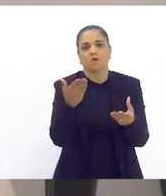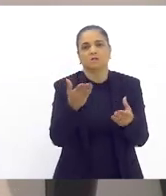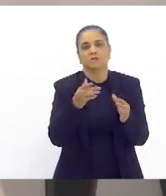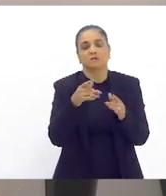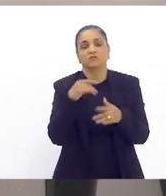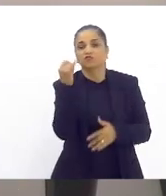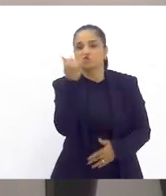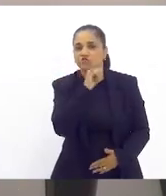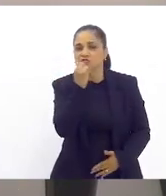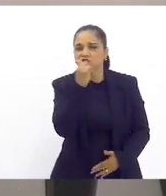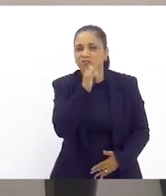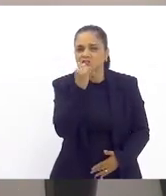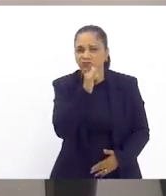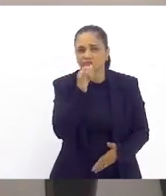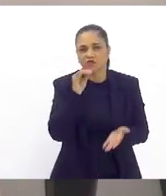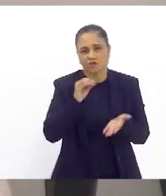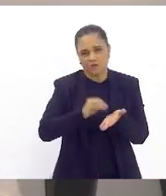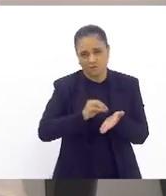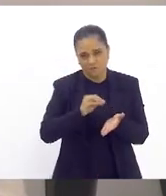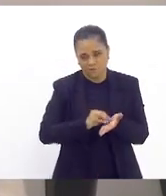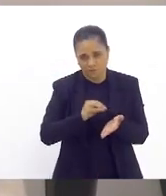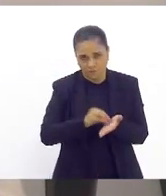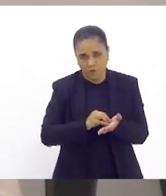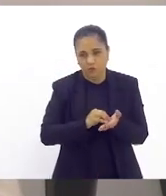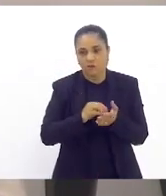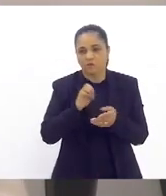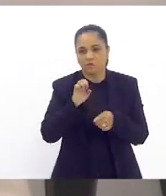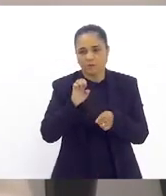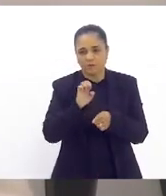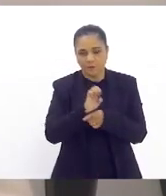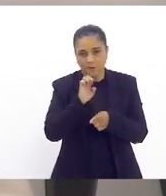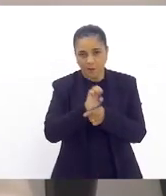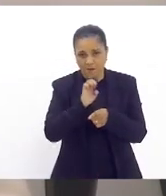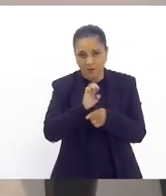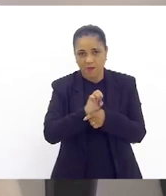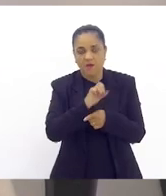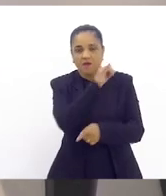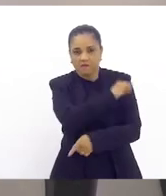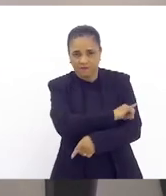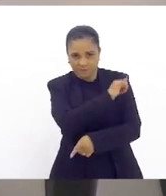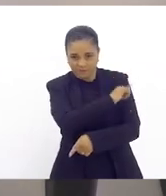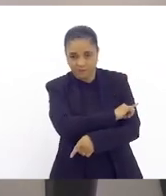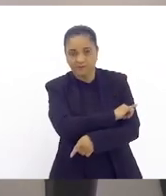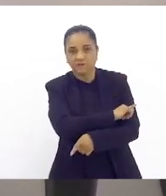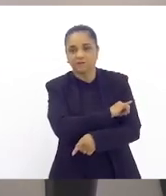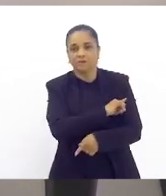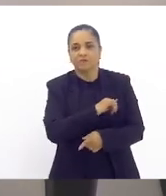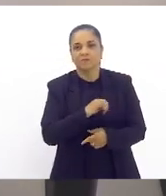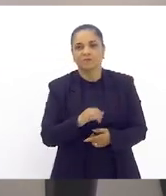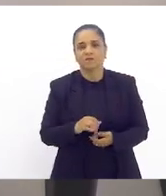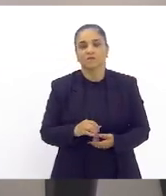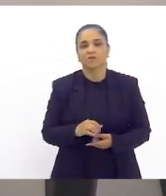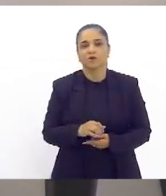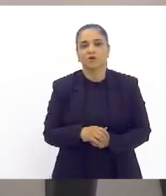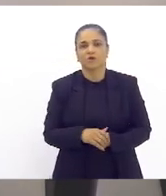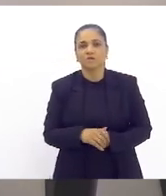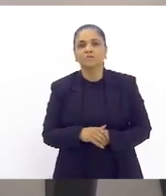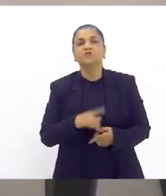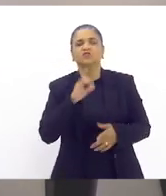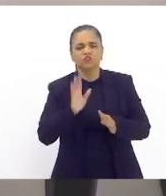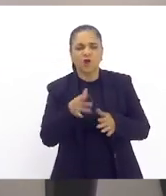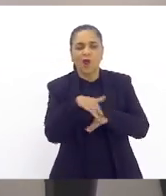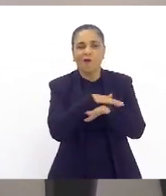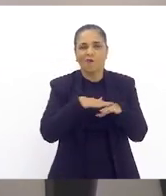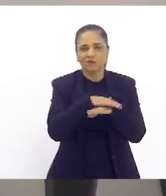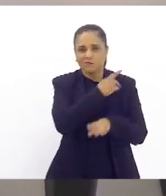no estado seria muito importante a presença dos três presidentes nessa comissão de representação já conversei com o presidente Bacelar